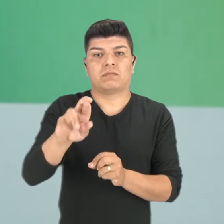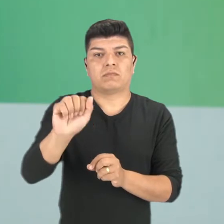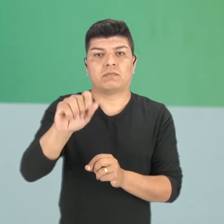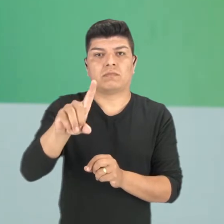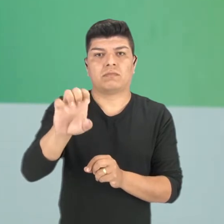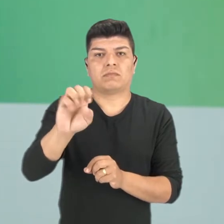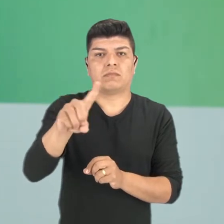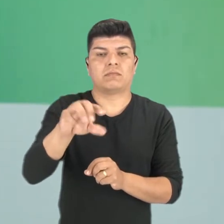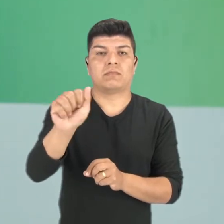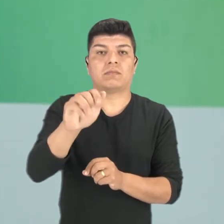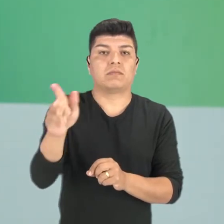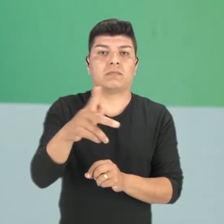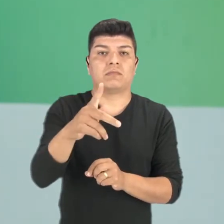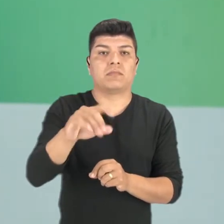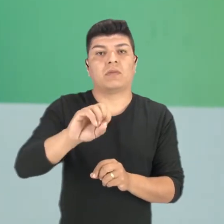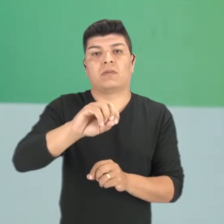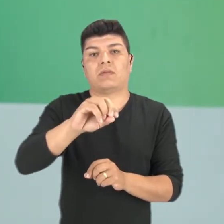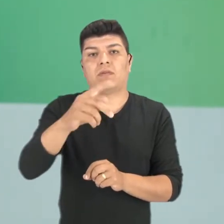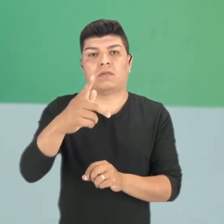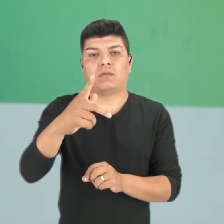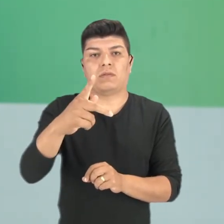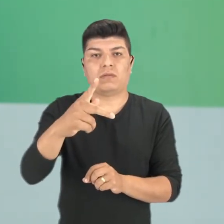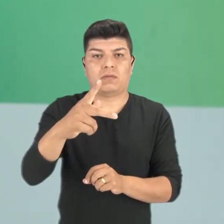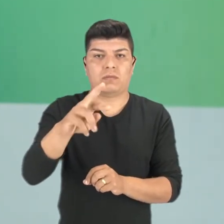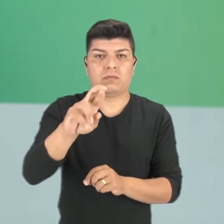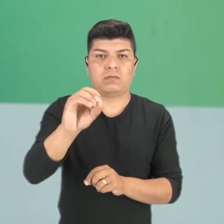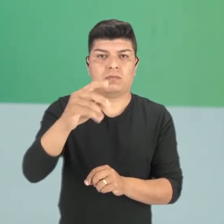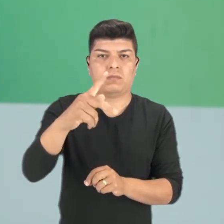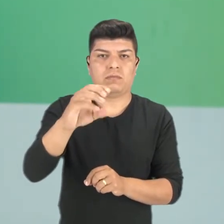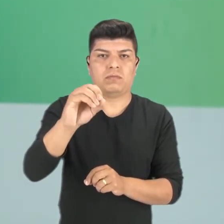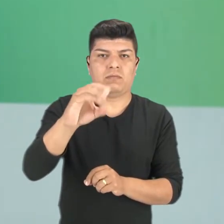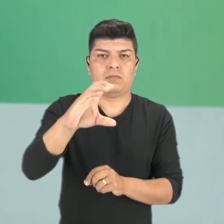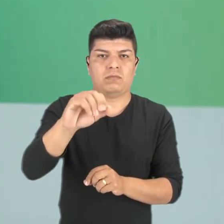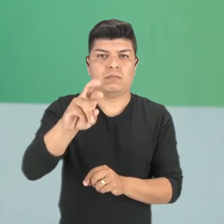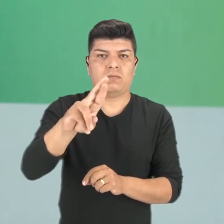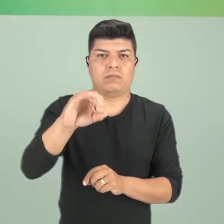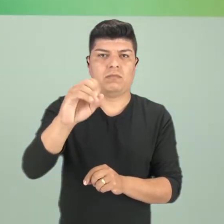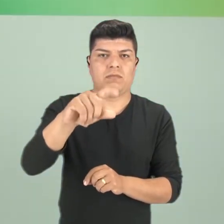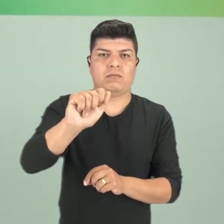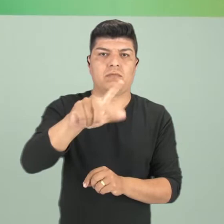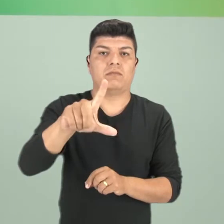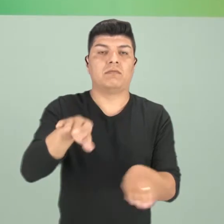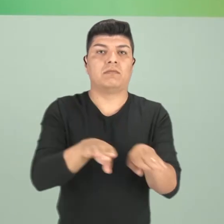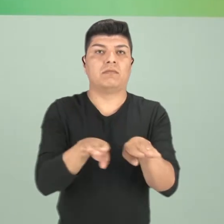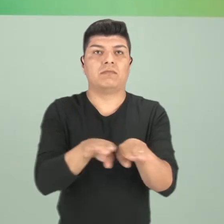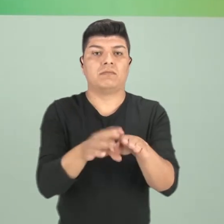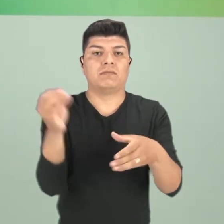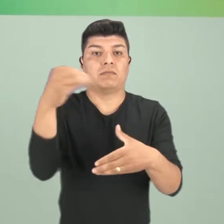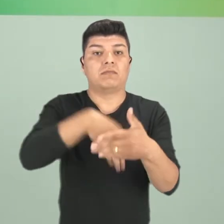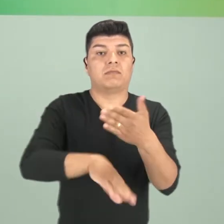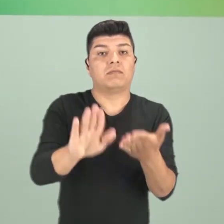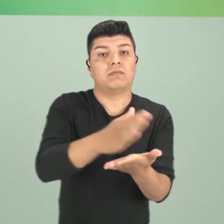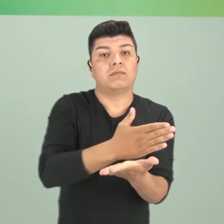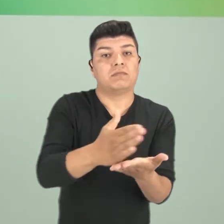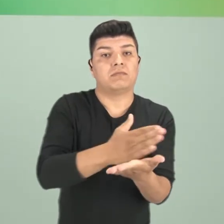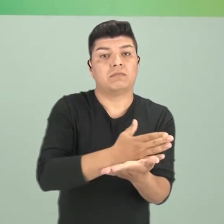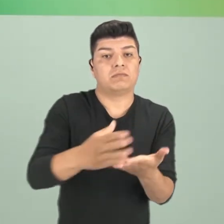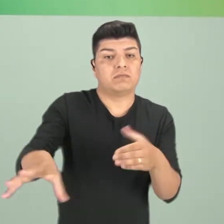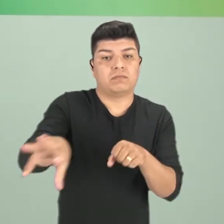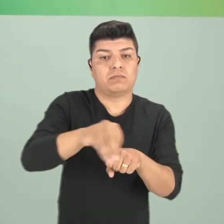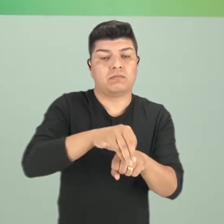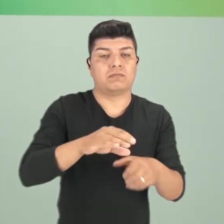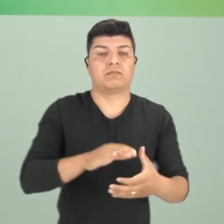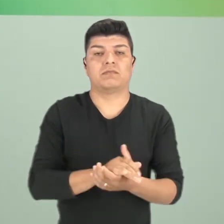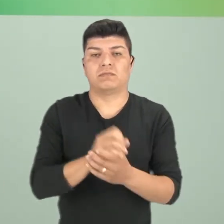diretamente proporcional ou inversamente proporcional, ou ainda grandezas não proporcionais, dentro de algumas áreas de